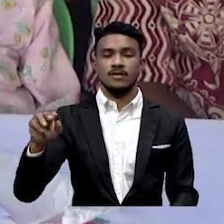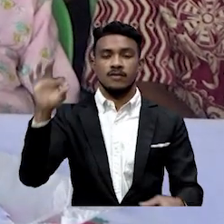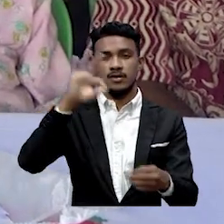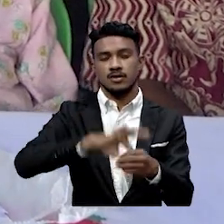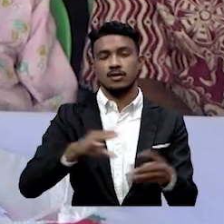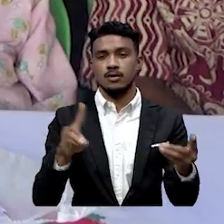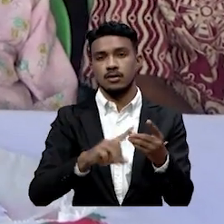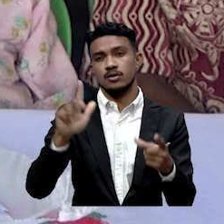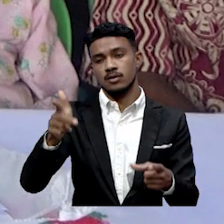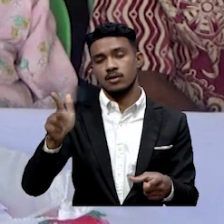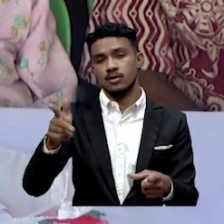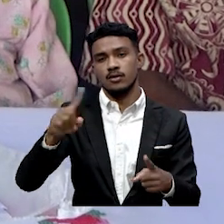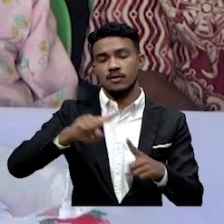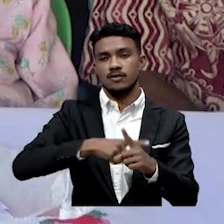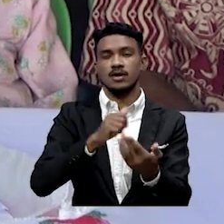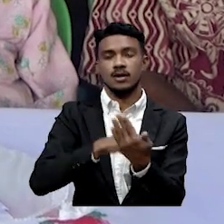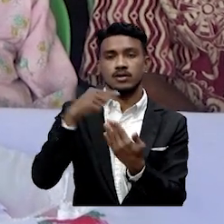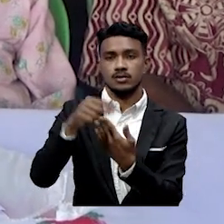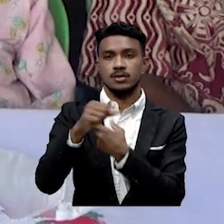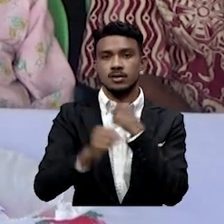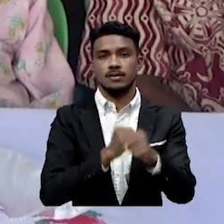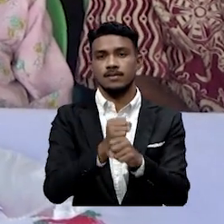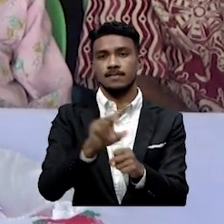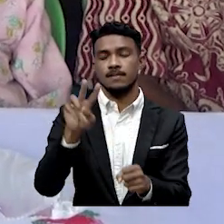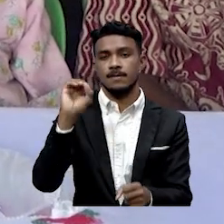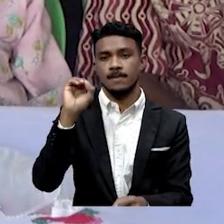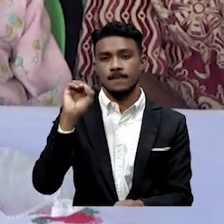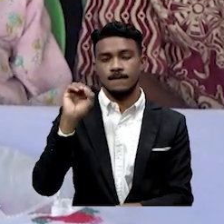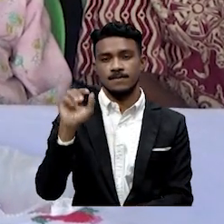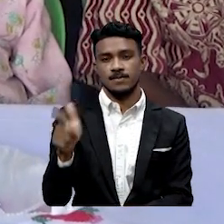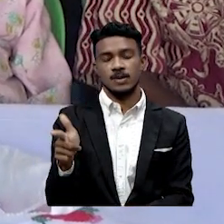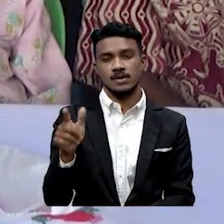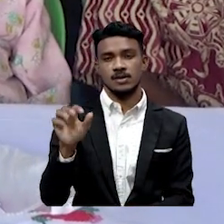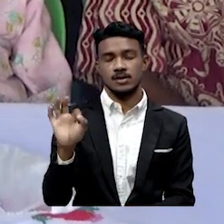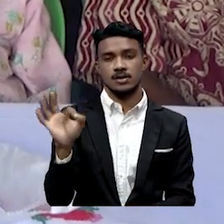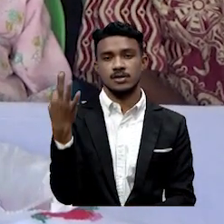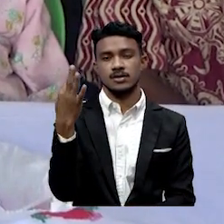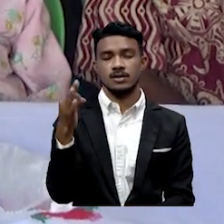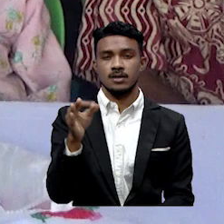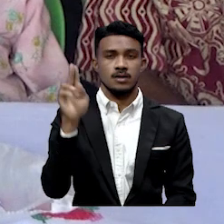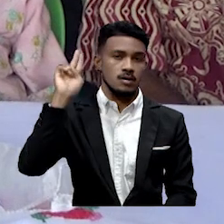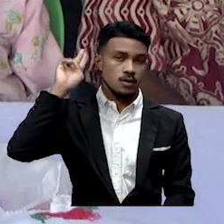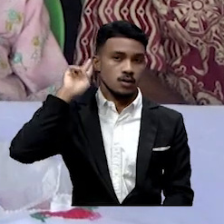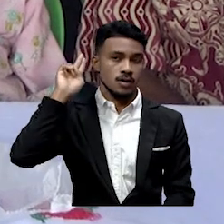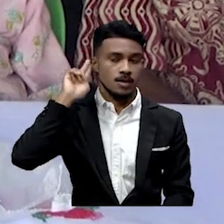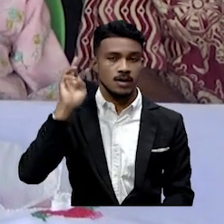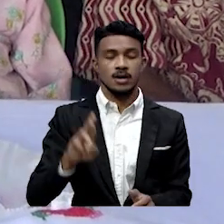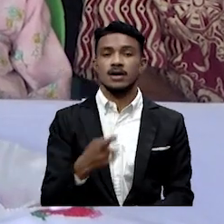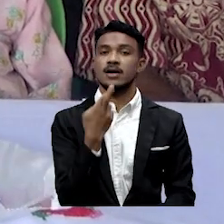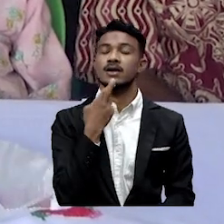tina reunida atu sia sen lori sen sia, hotu, norona tia resultado votação, hori halai non